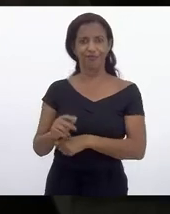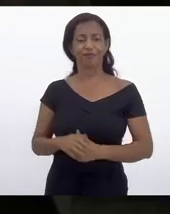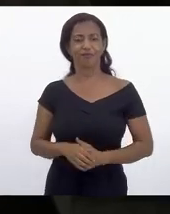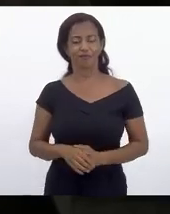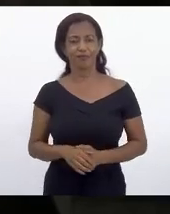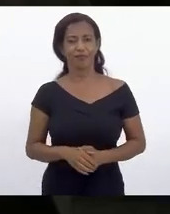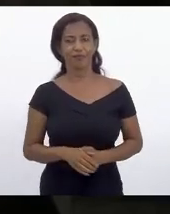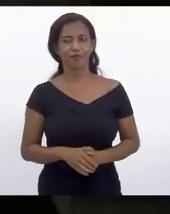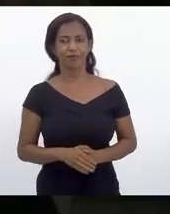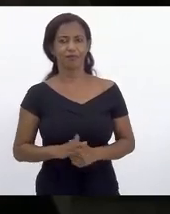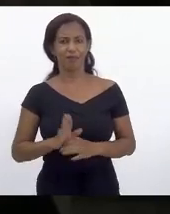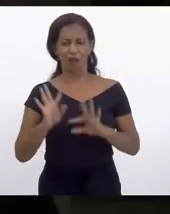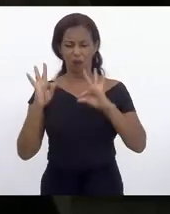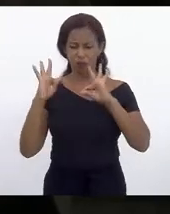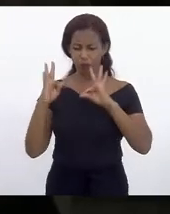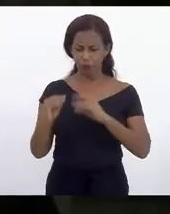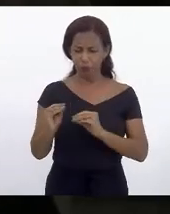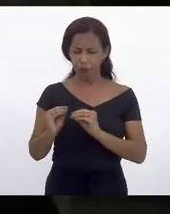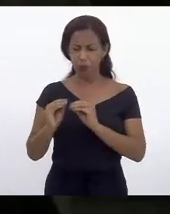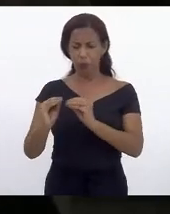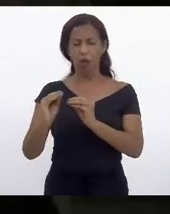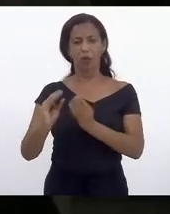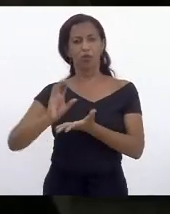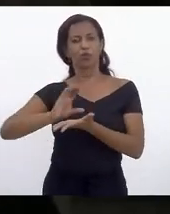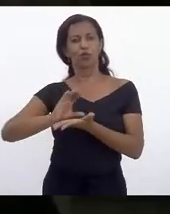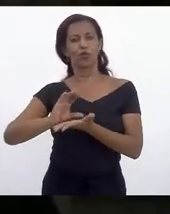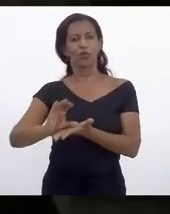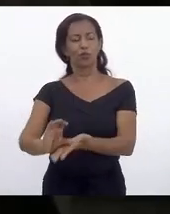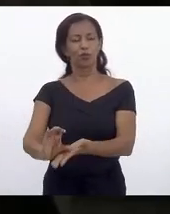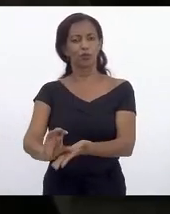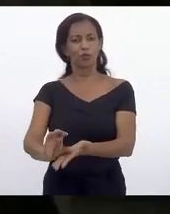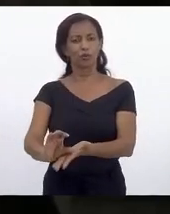mas preserva intactos, né, os recursos